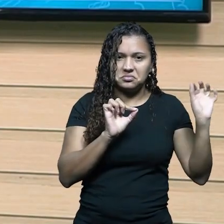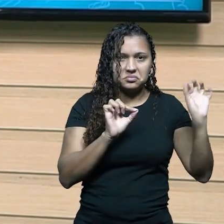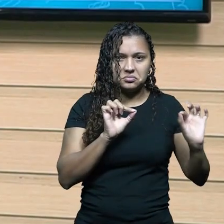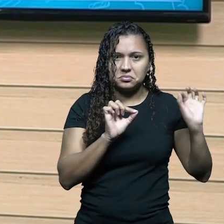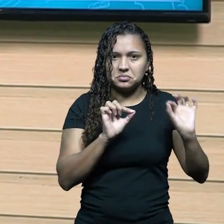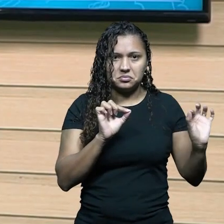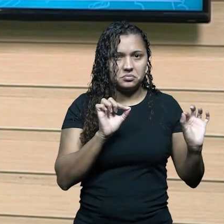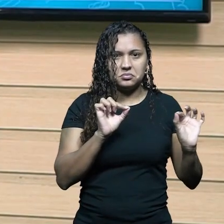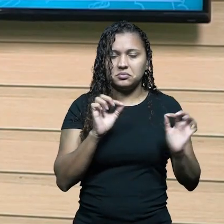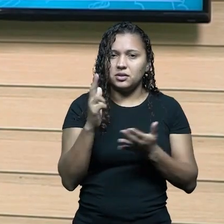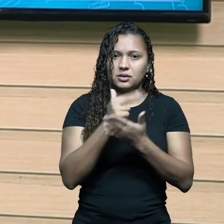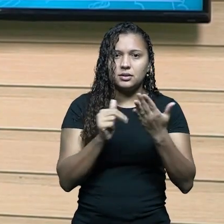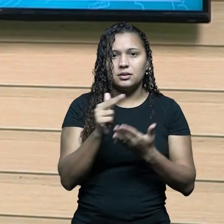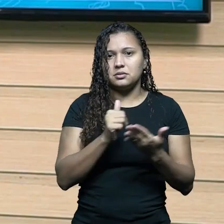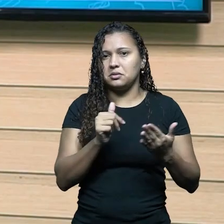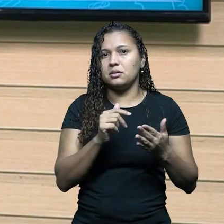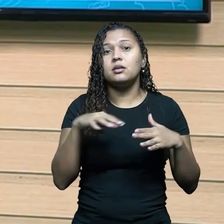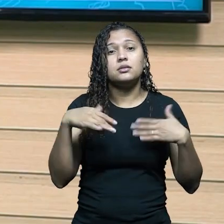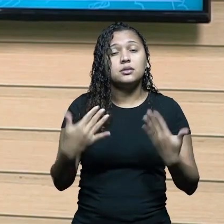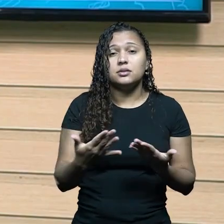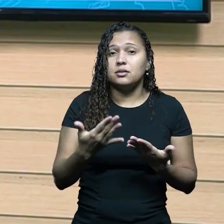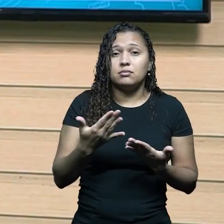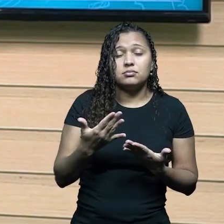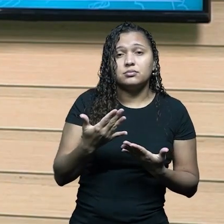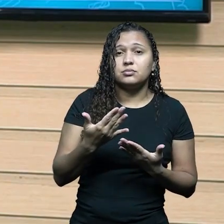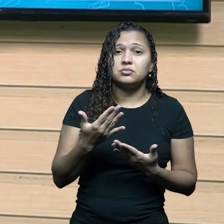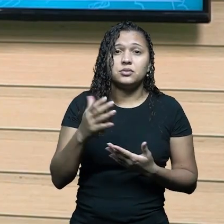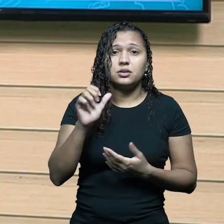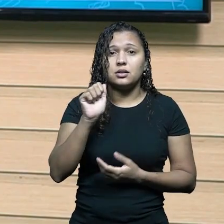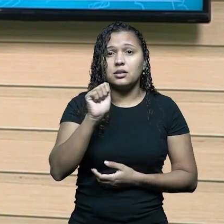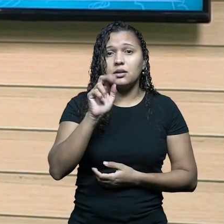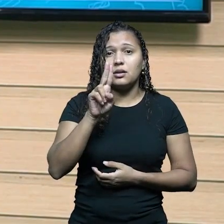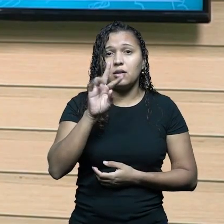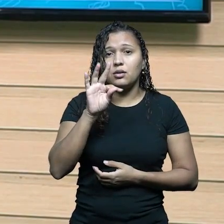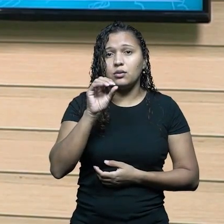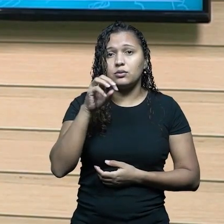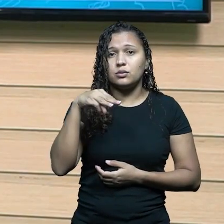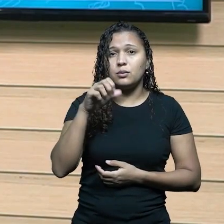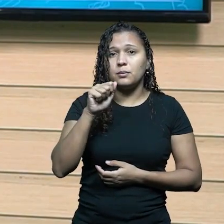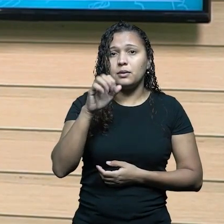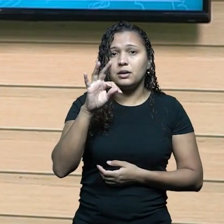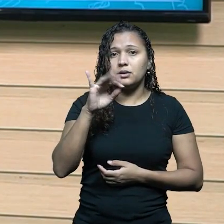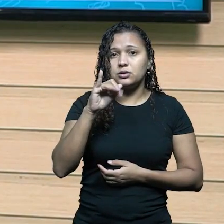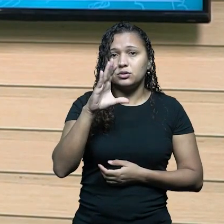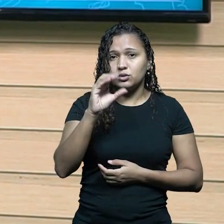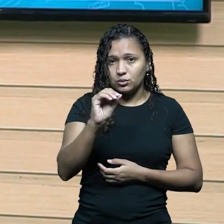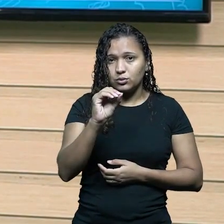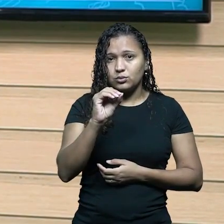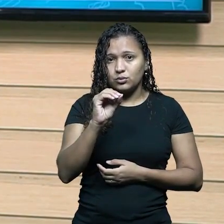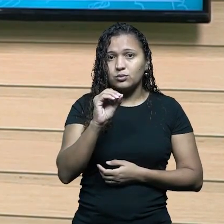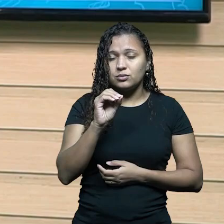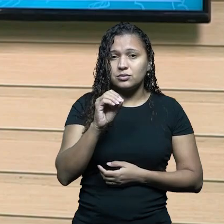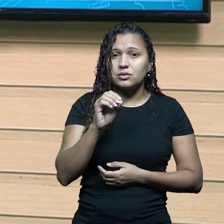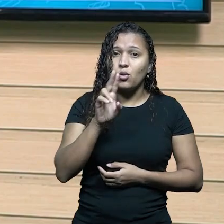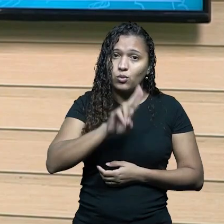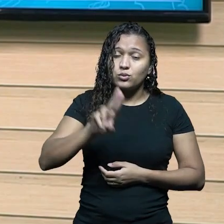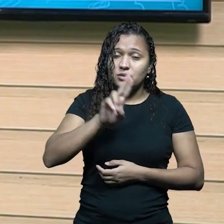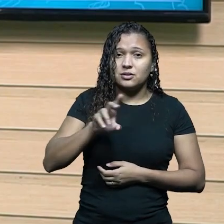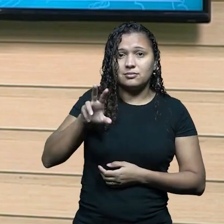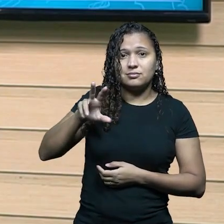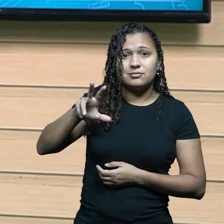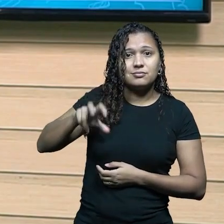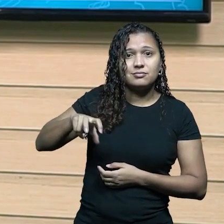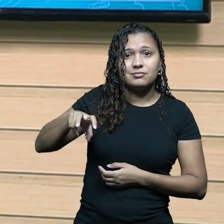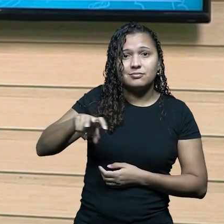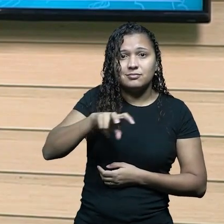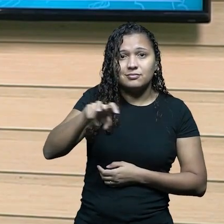você colocar dentro do seu desenho. Então ele vai fazer automaticamente, continuamente, com auxílio do mouse, tem